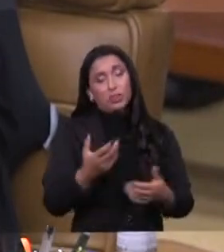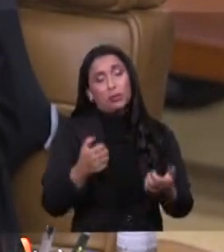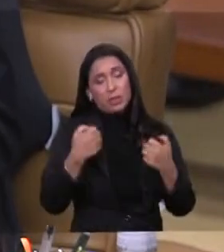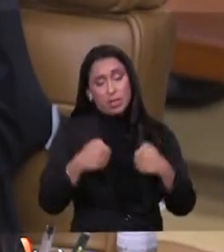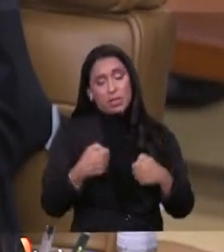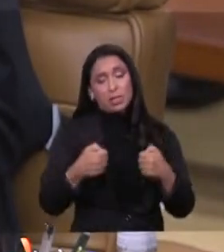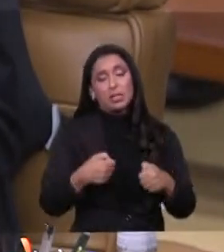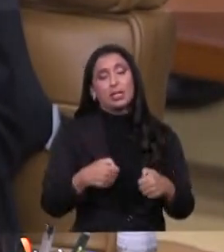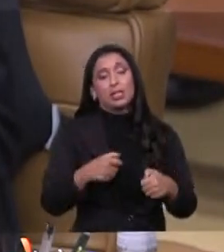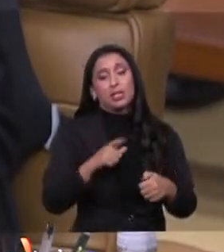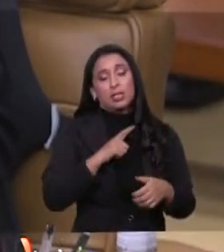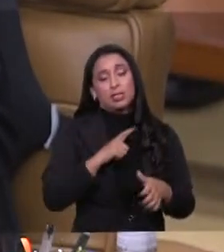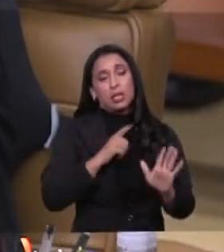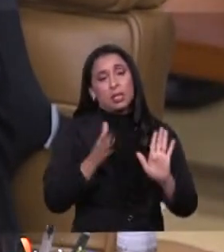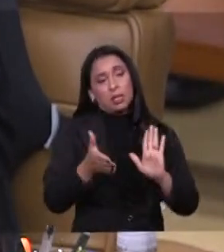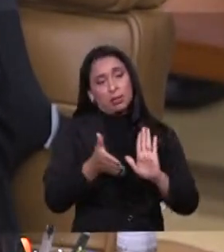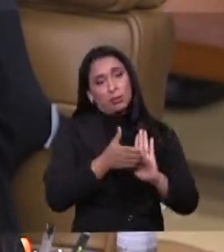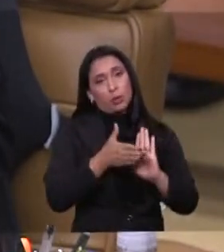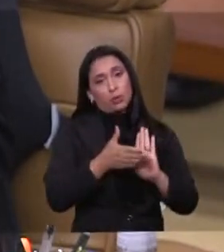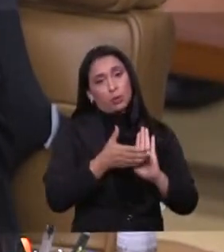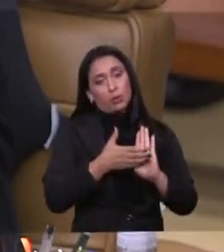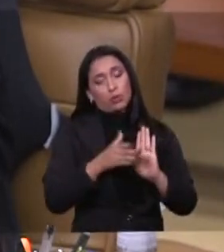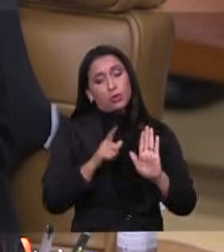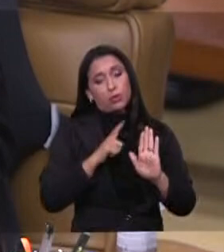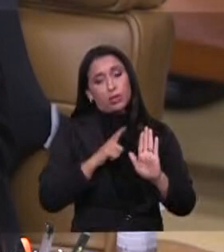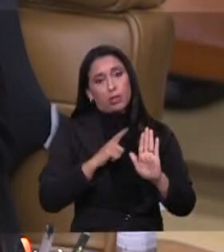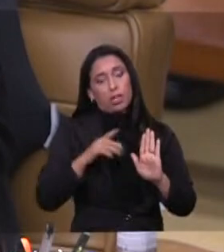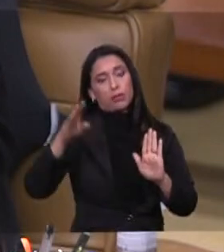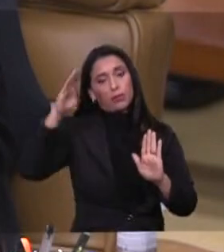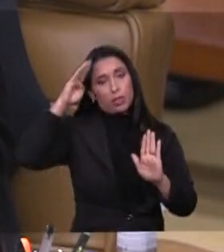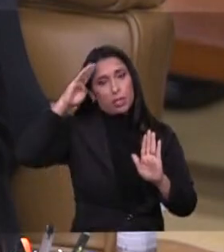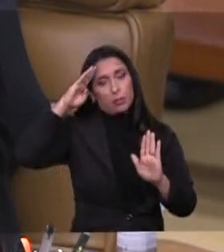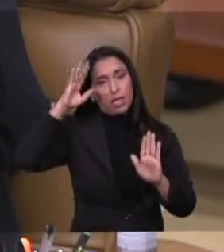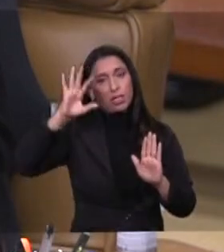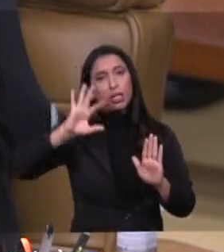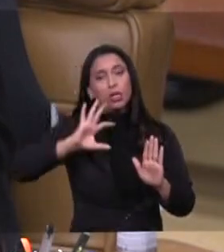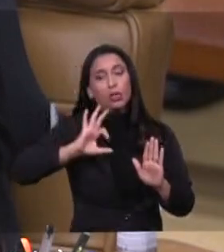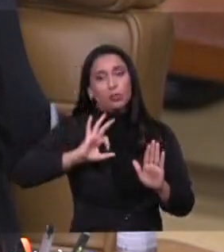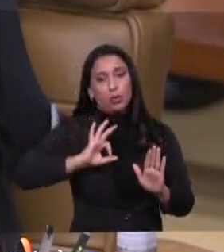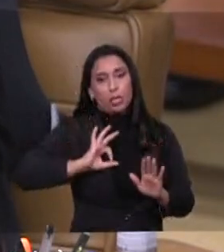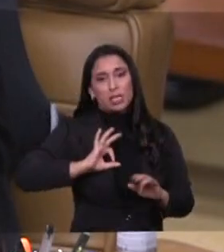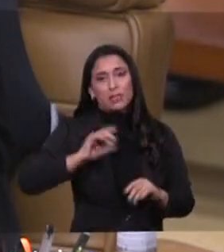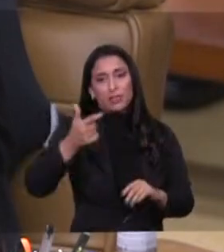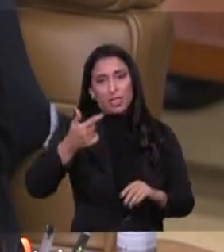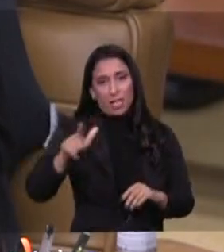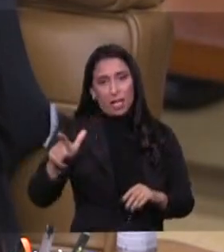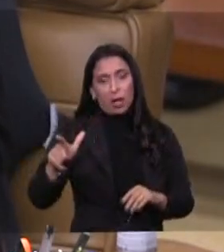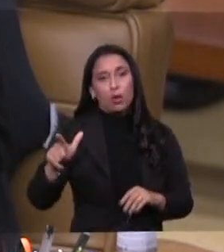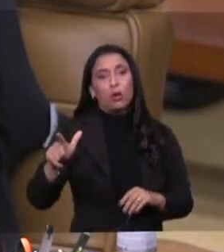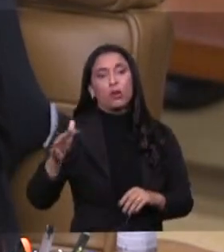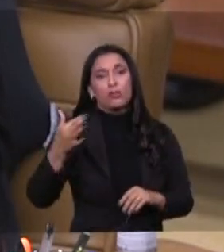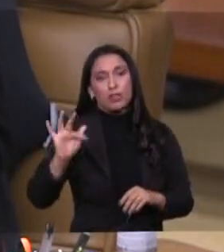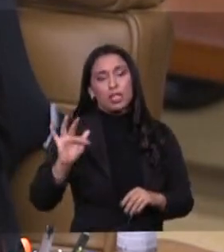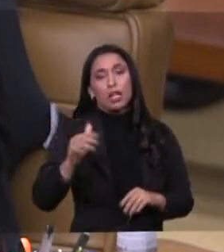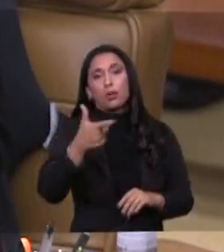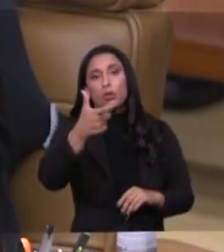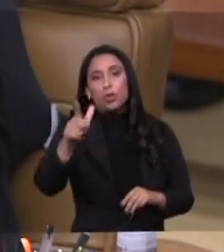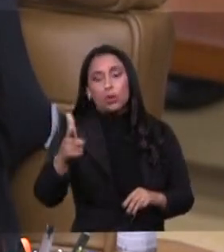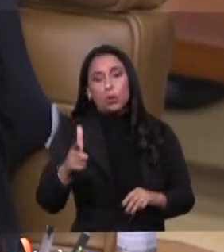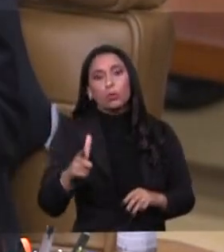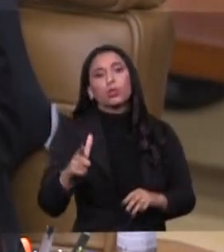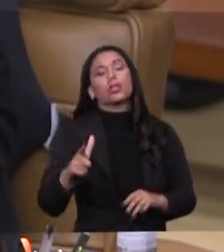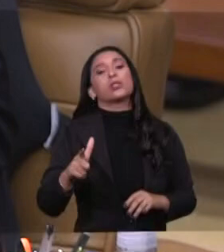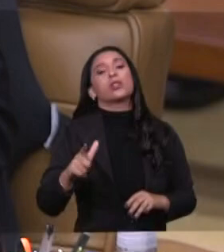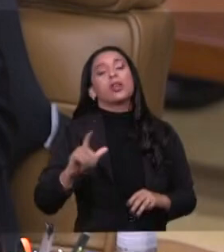disso, eu proponho que a atuação das Forças Armadas, da Polícia Federal e das demais forças de segurança na área